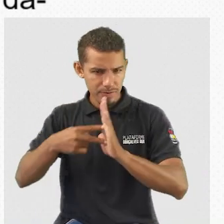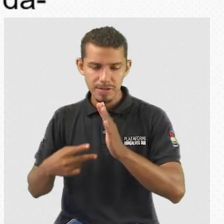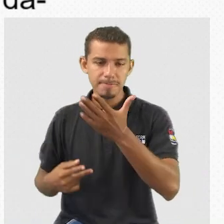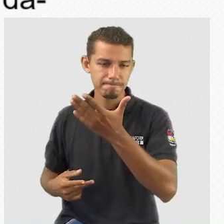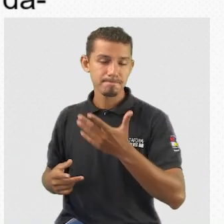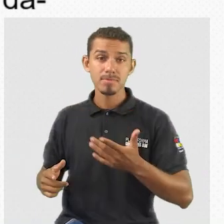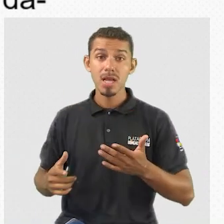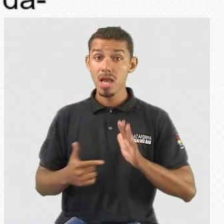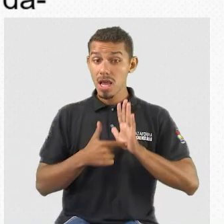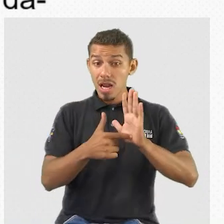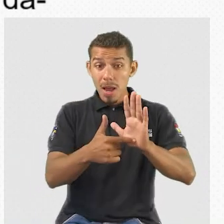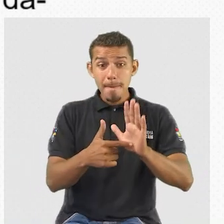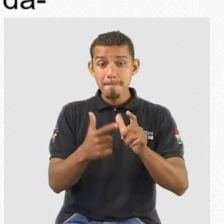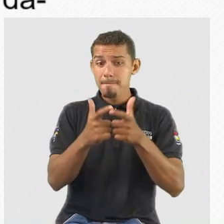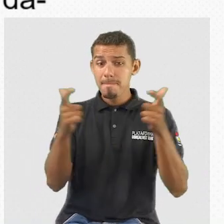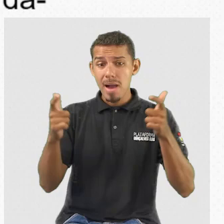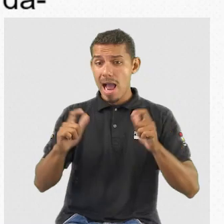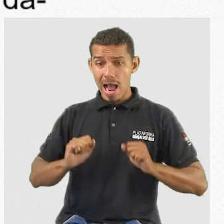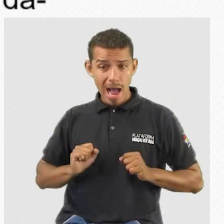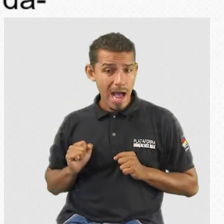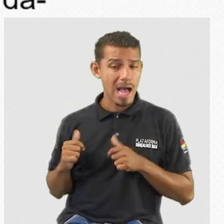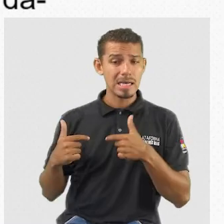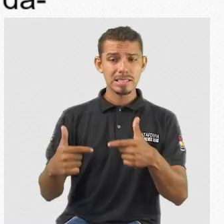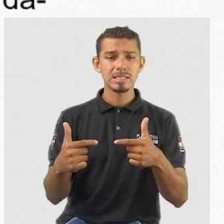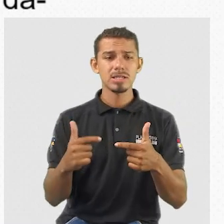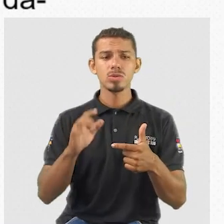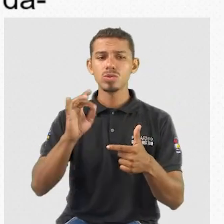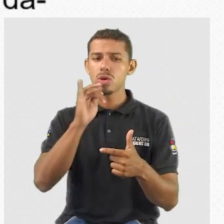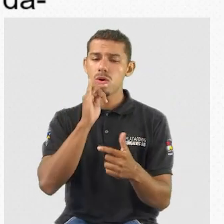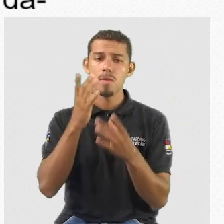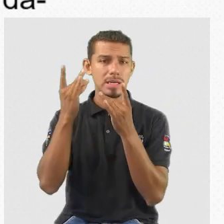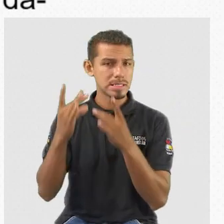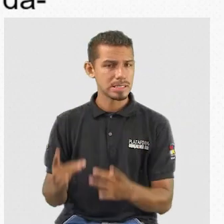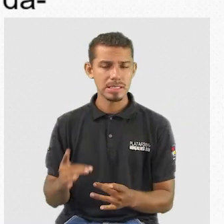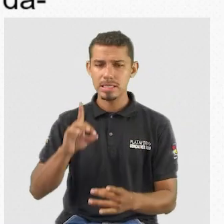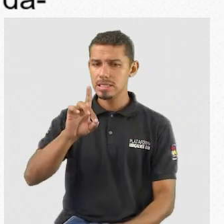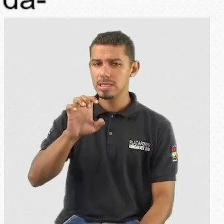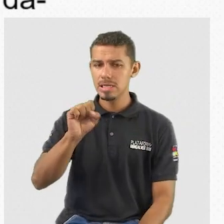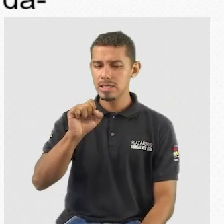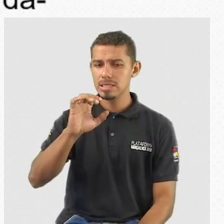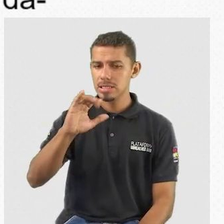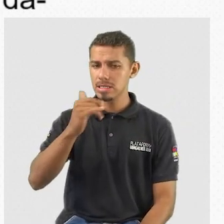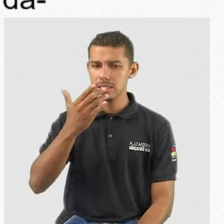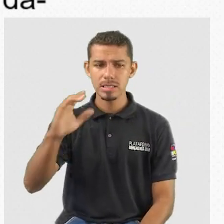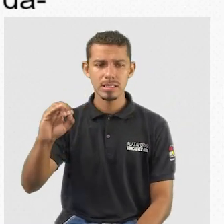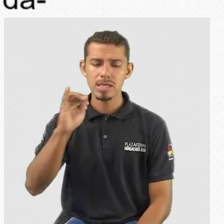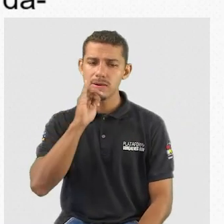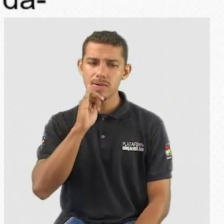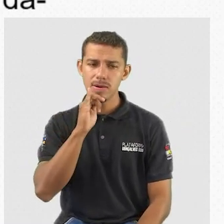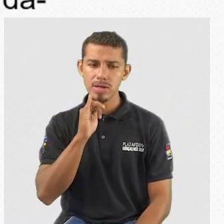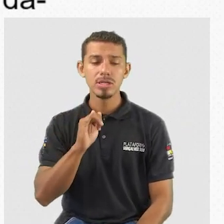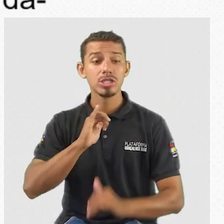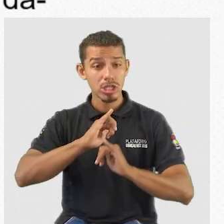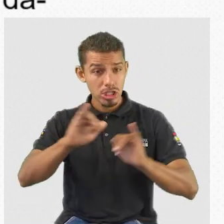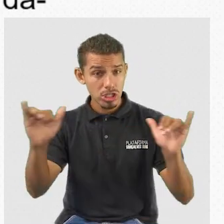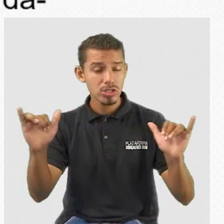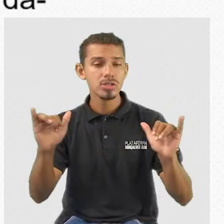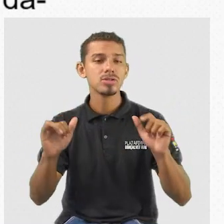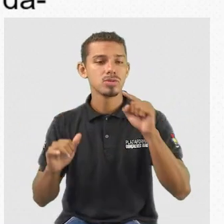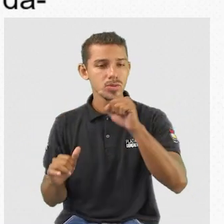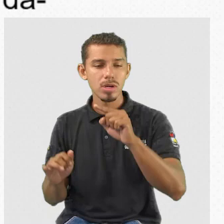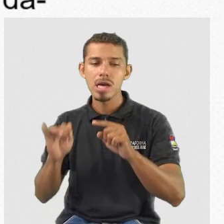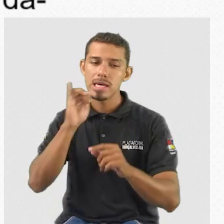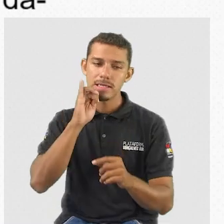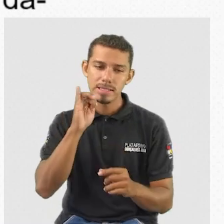performativos? Eles realizam uma ação, não apenas uma descrição. Uma ação a serem ditos.